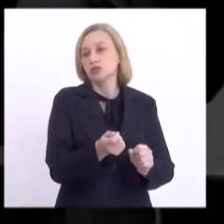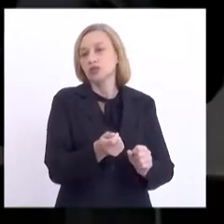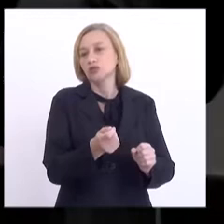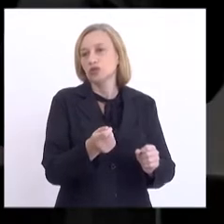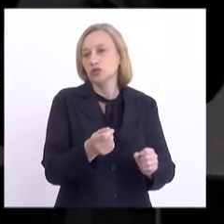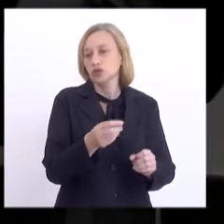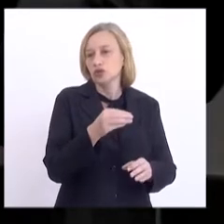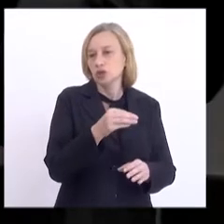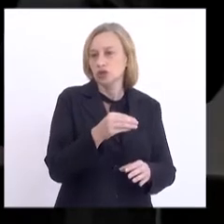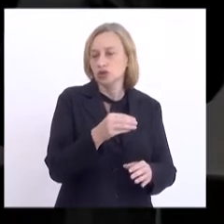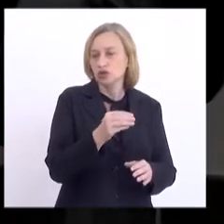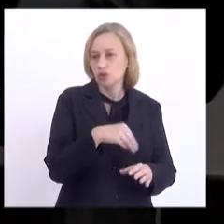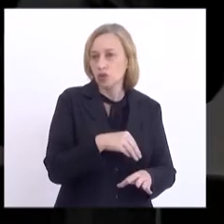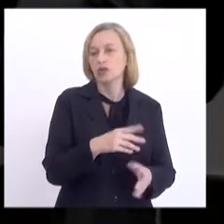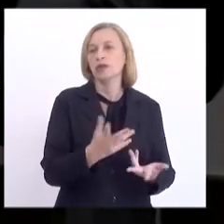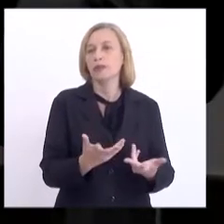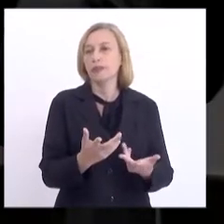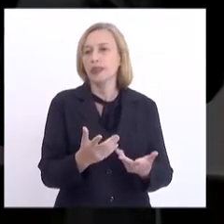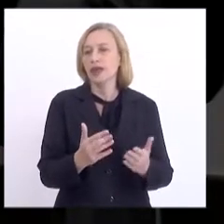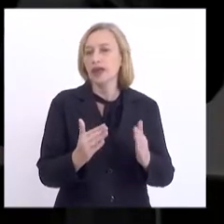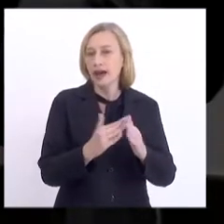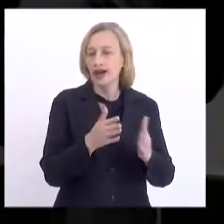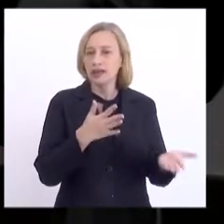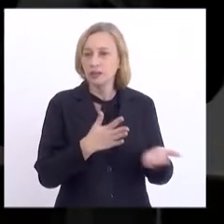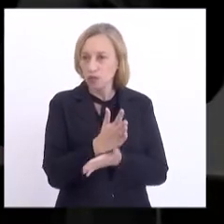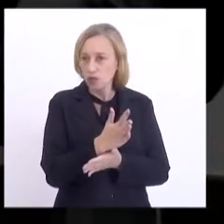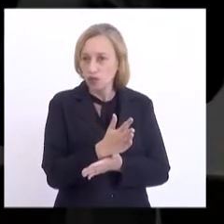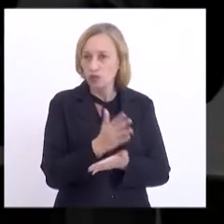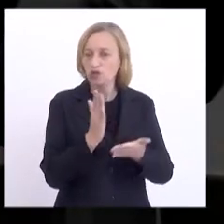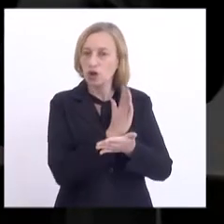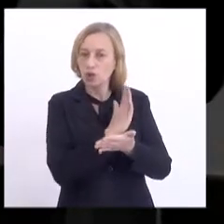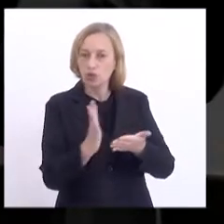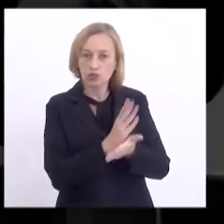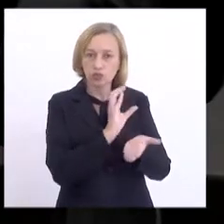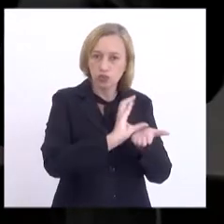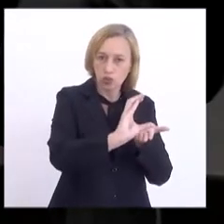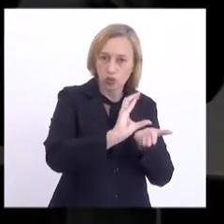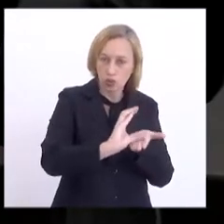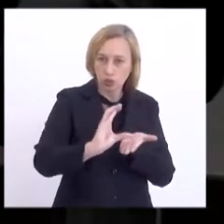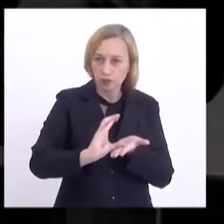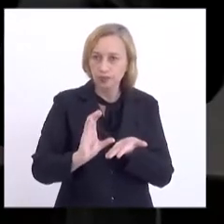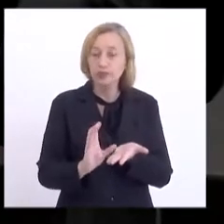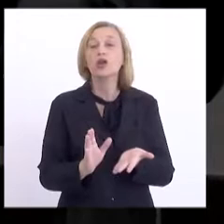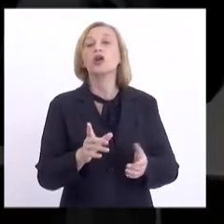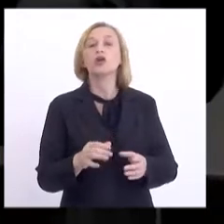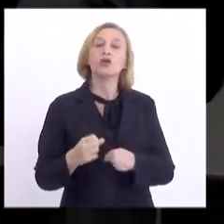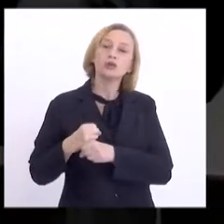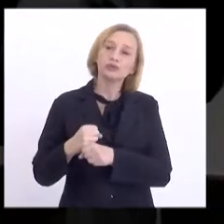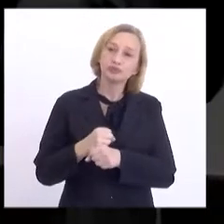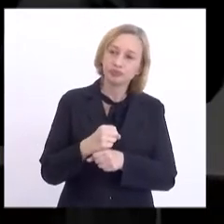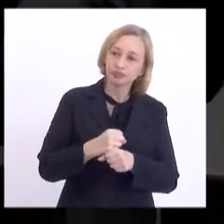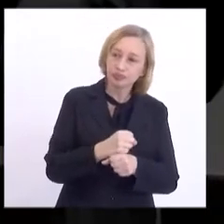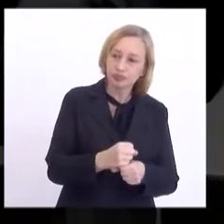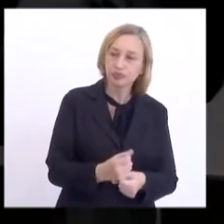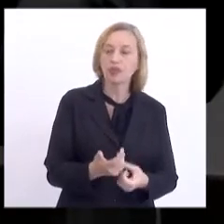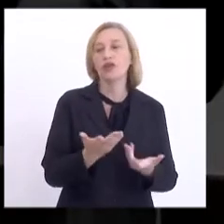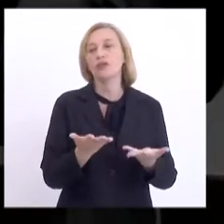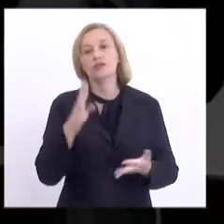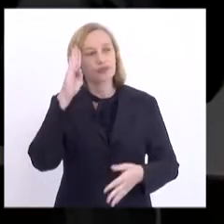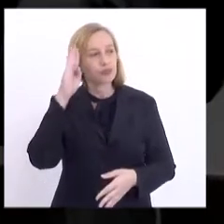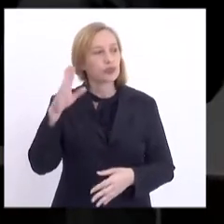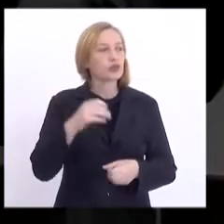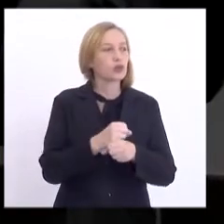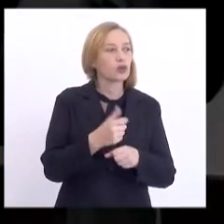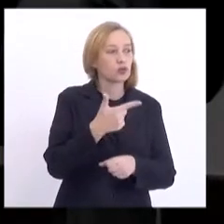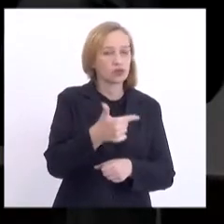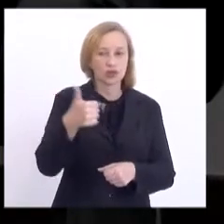casa provou então existe destinação de determinado recurso como passar do tempo e principalmente o ano de dois mil